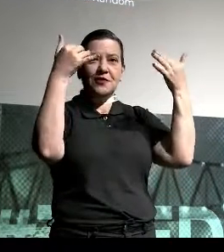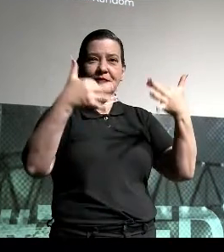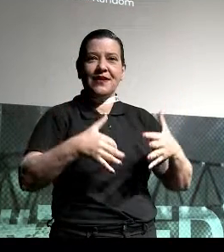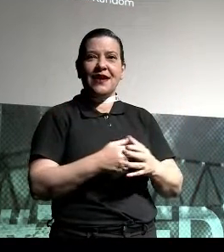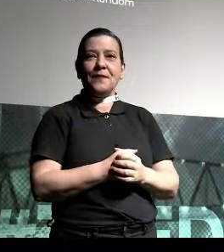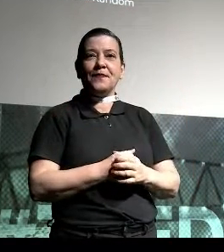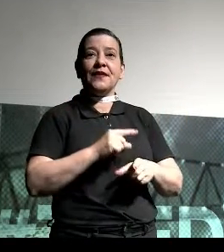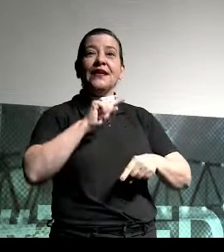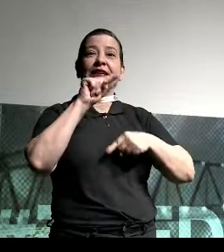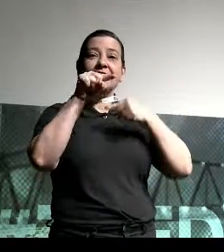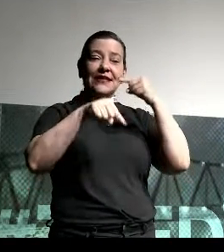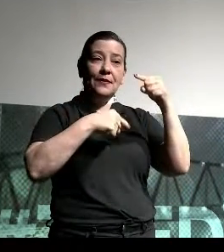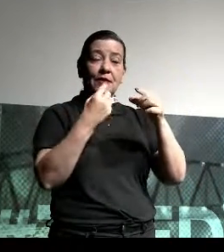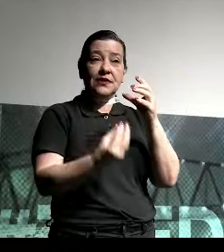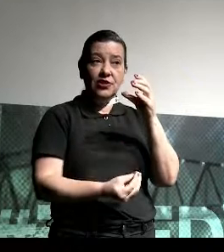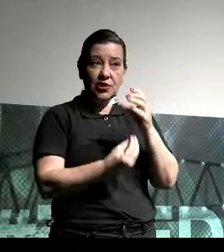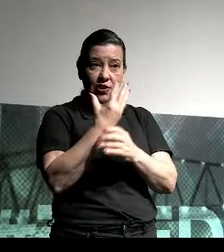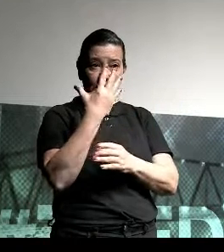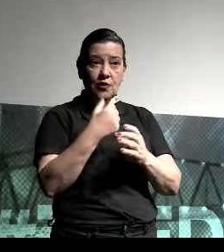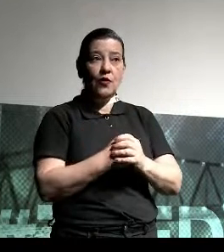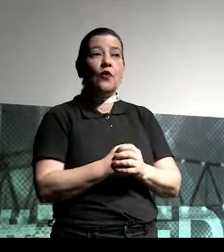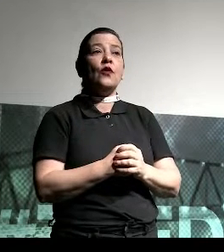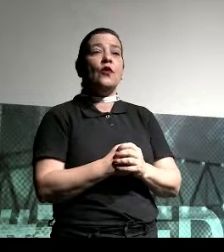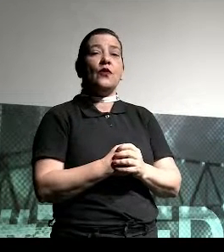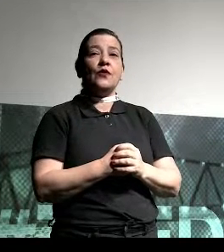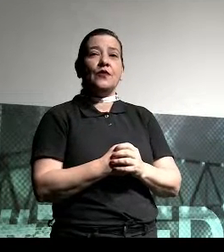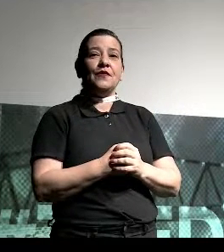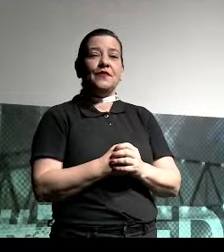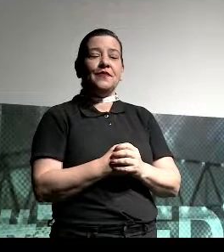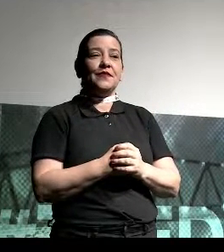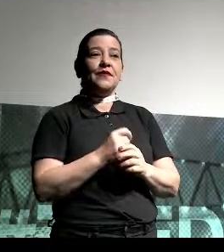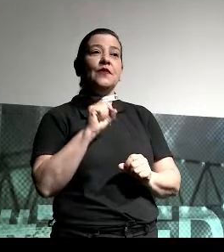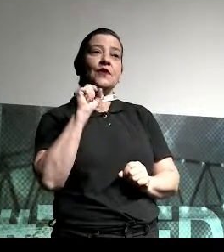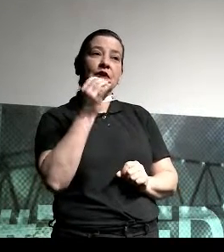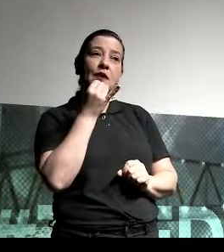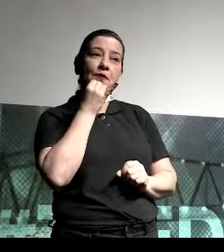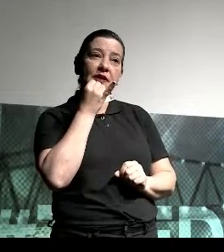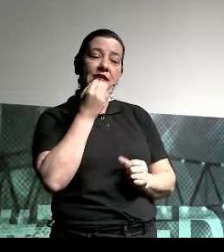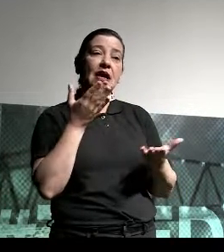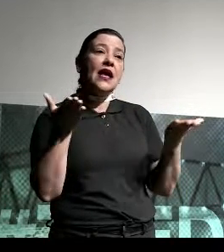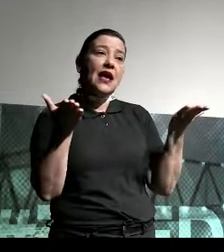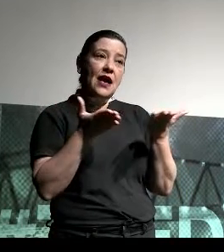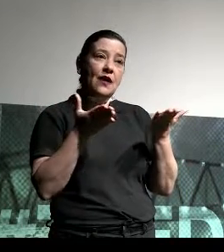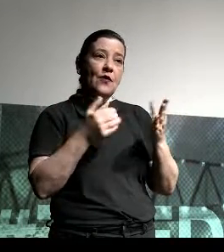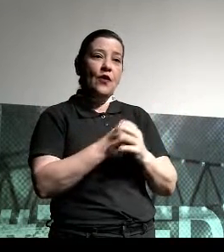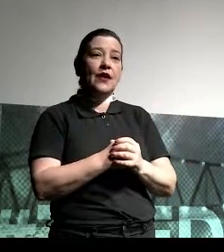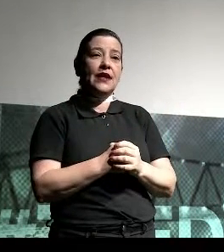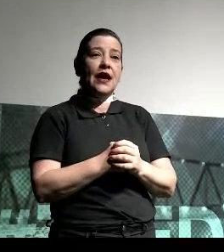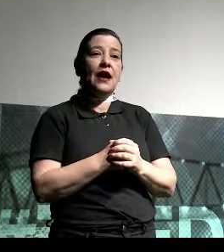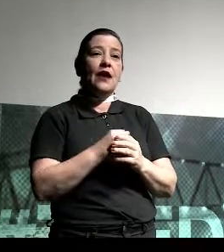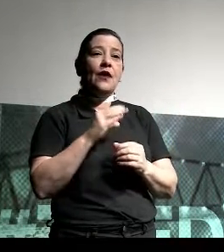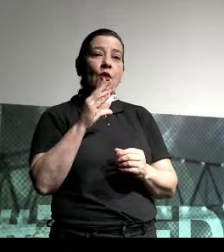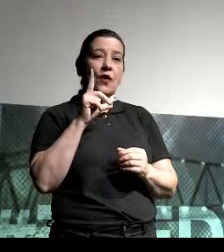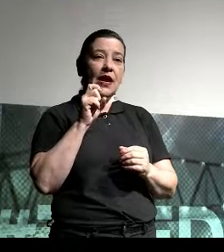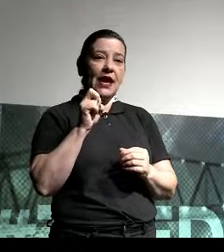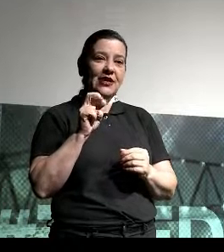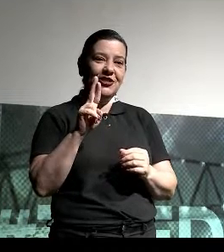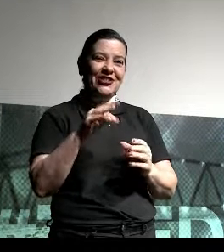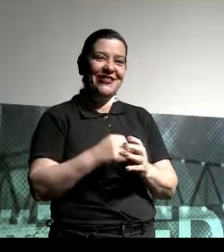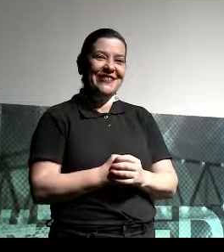Depois que a gente criar o wallet, a gente vai instanciar o nosso cliente do nosso pacote, o Web3 Client. Então, a